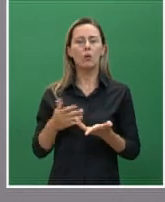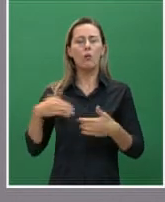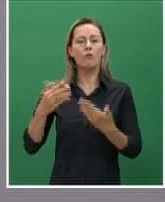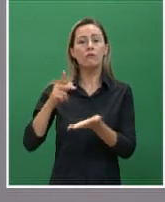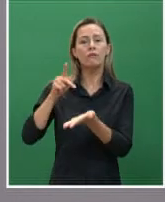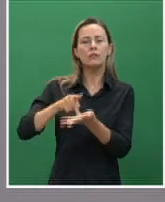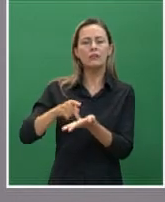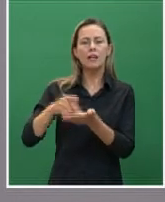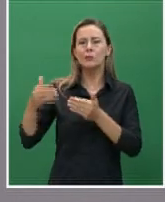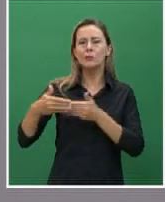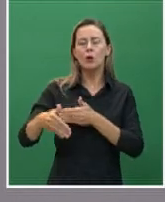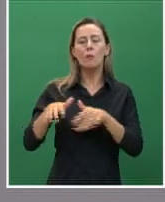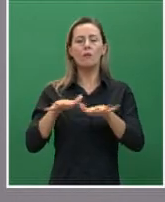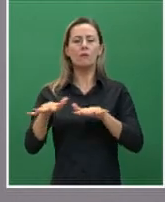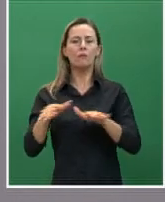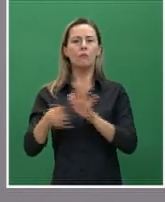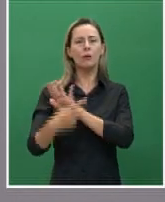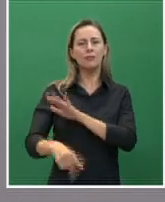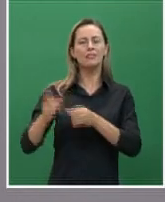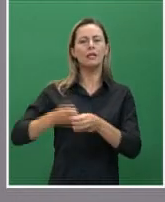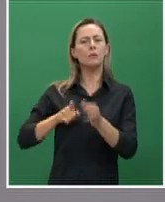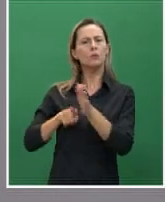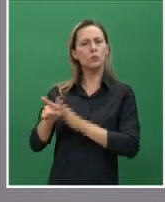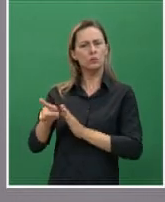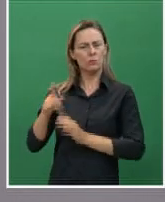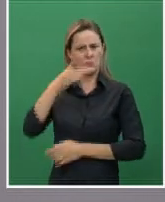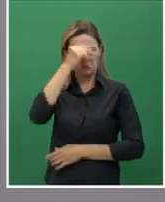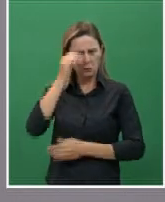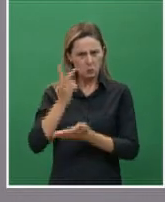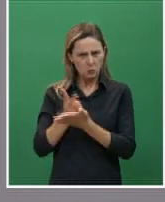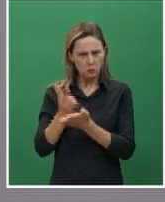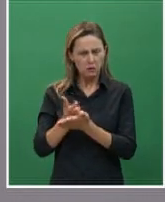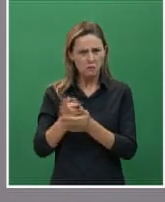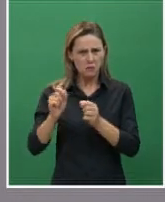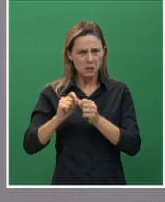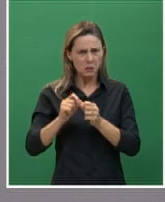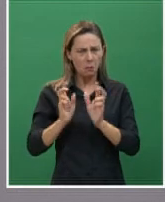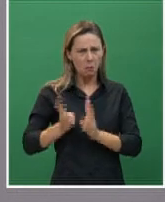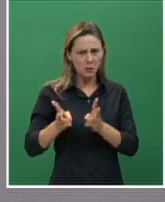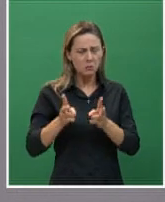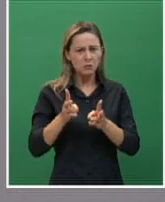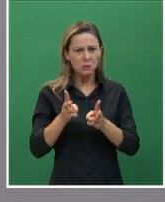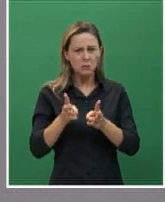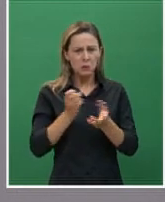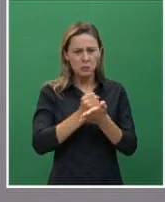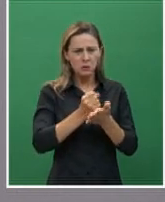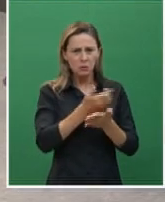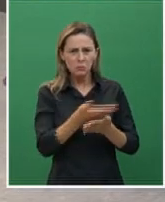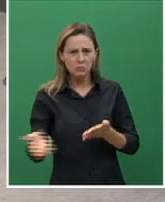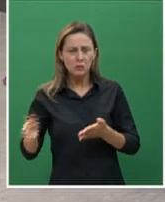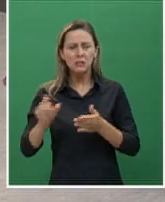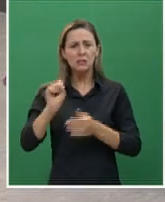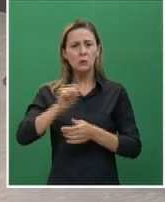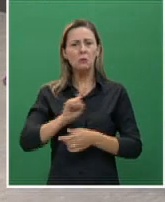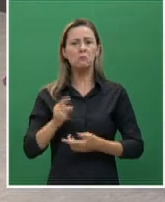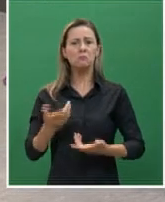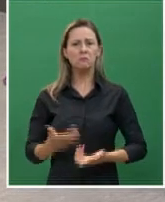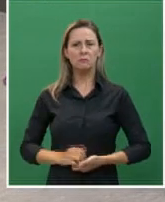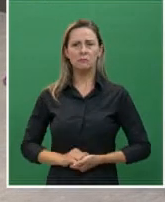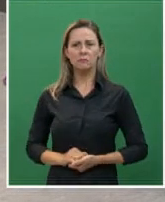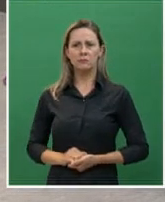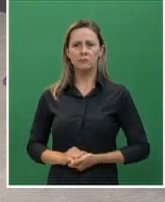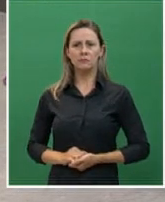e o princípio de mobilidade cassete a minha pergunta é o prefeito vai continuar fazendo aquela obra mesmo com parecer contrário do departamento de biologia